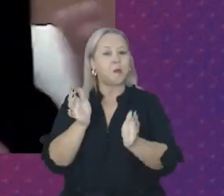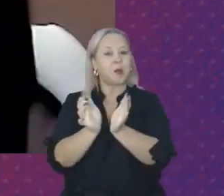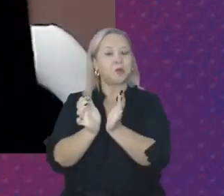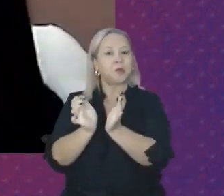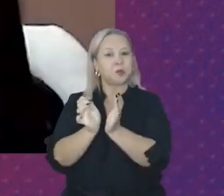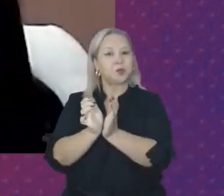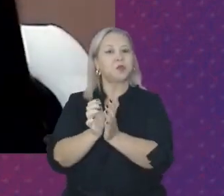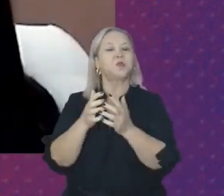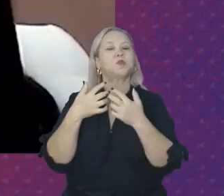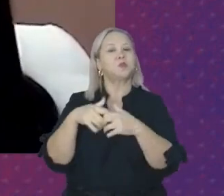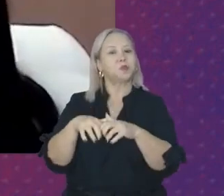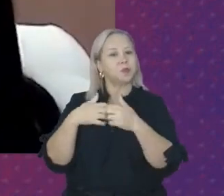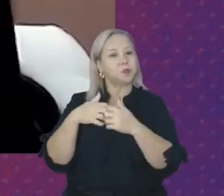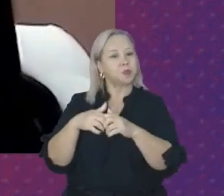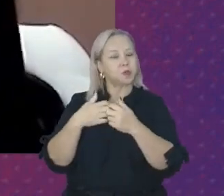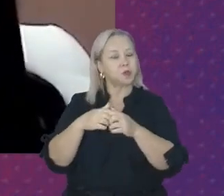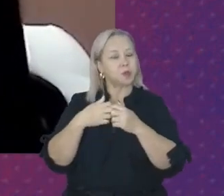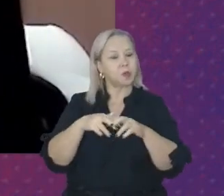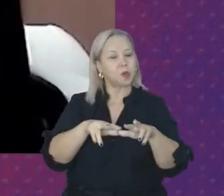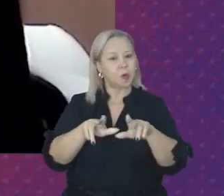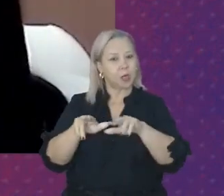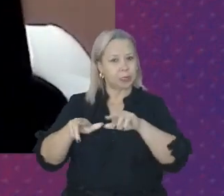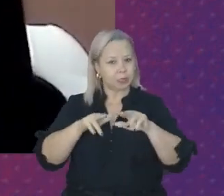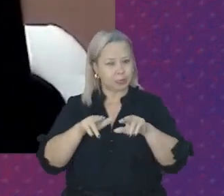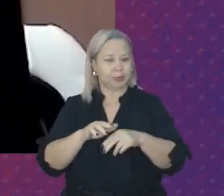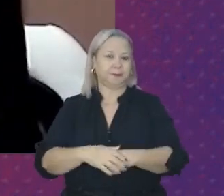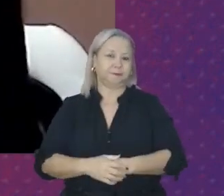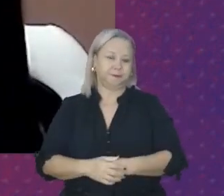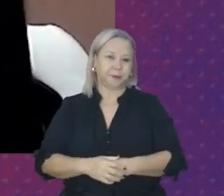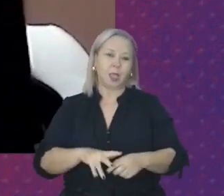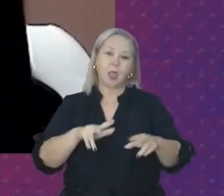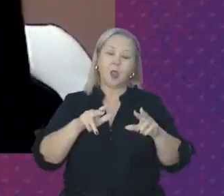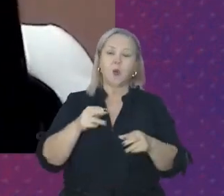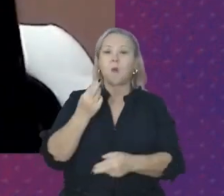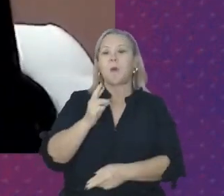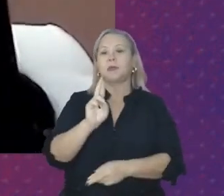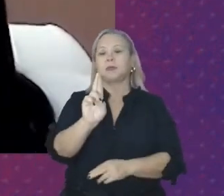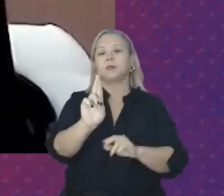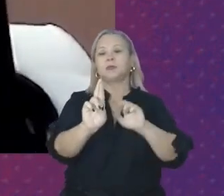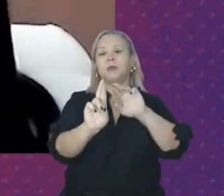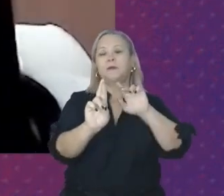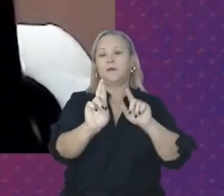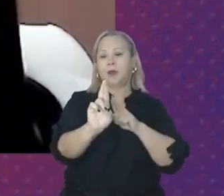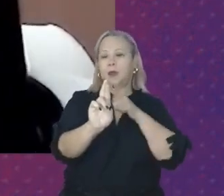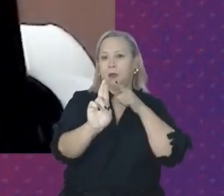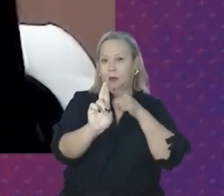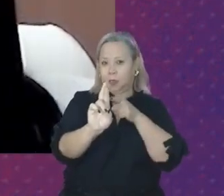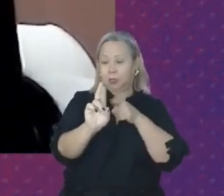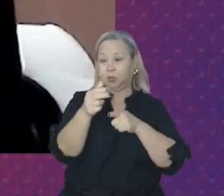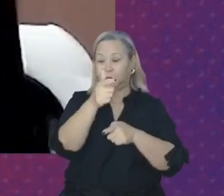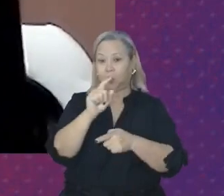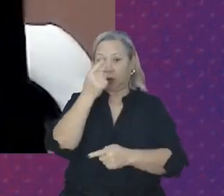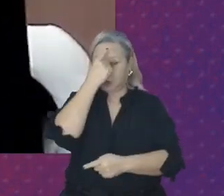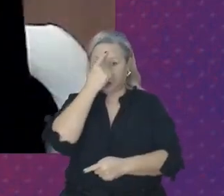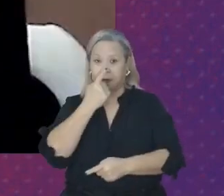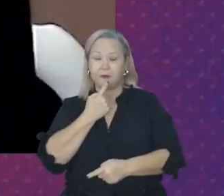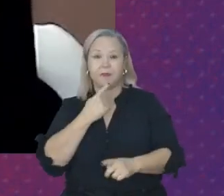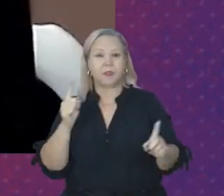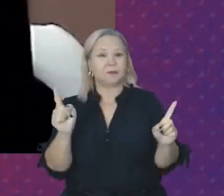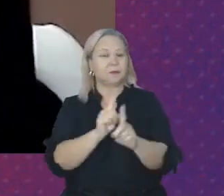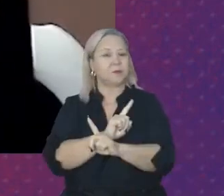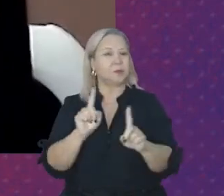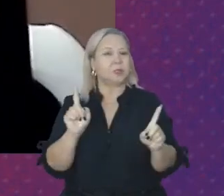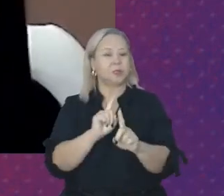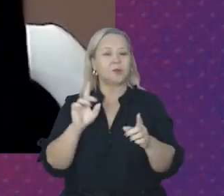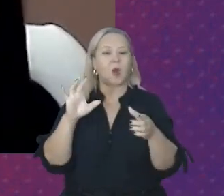categorias funcionam dessa forma. E aí, com as referências de outros perfis que não são